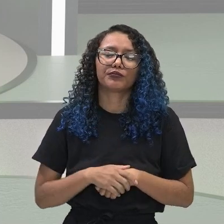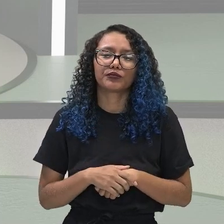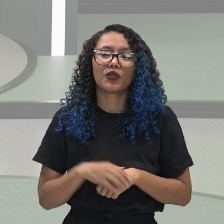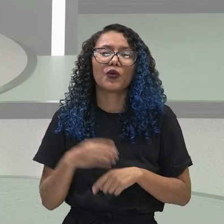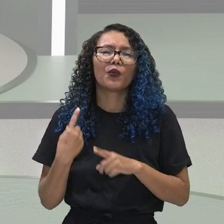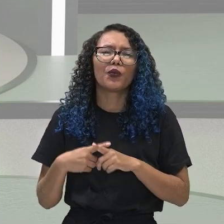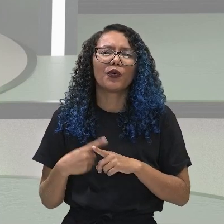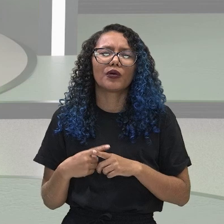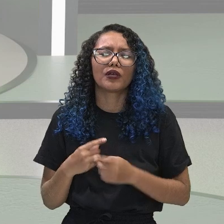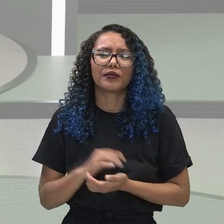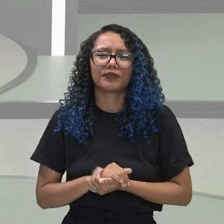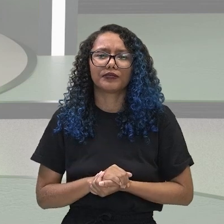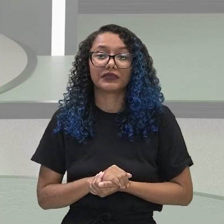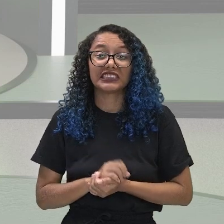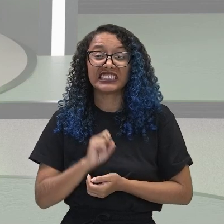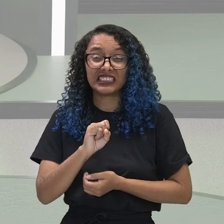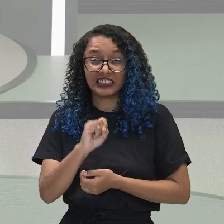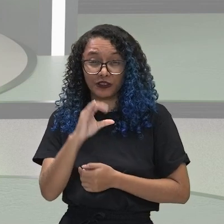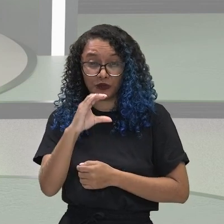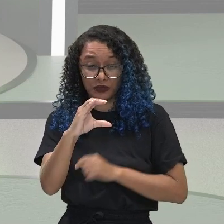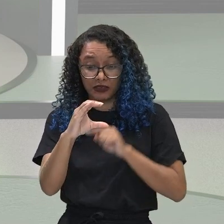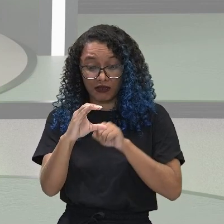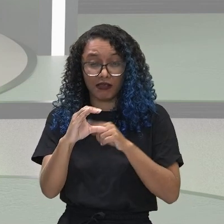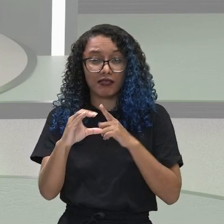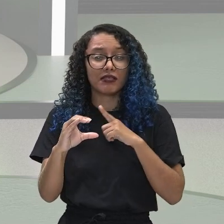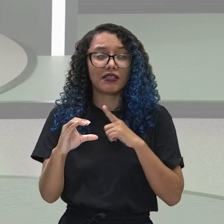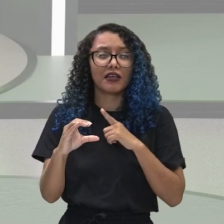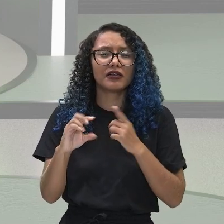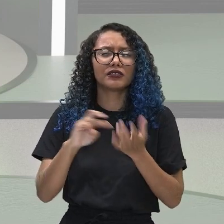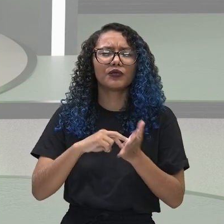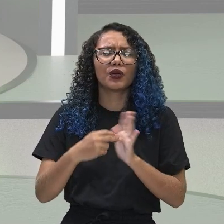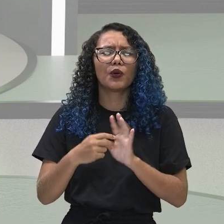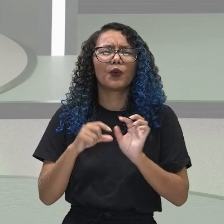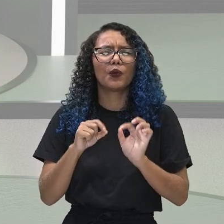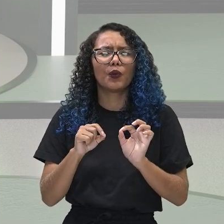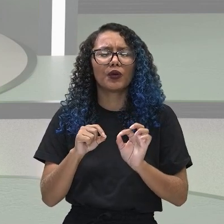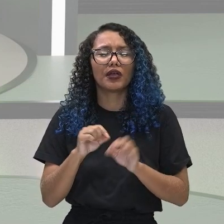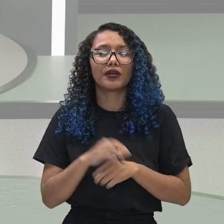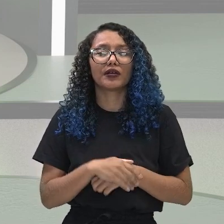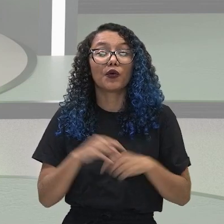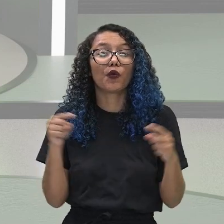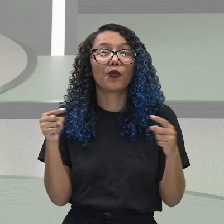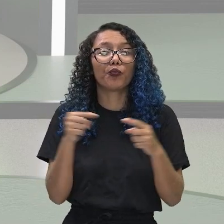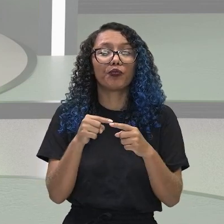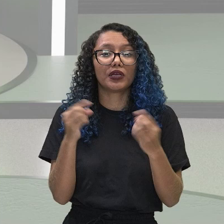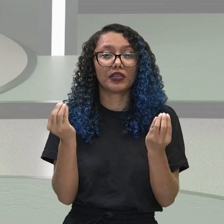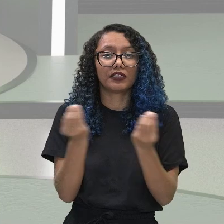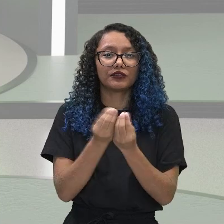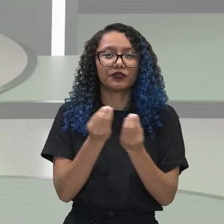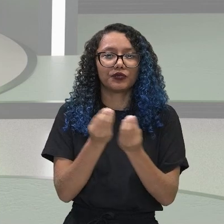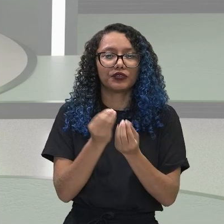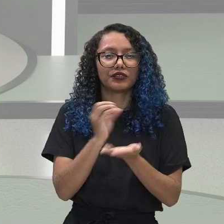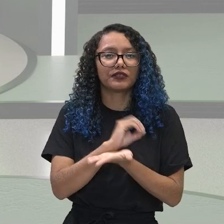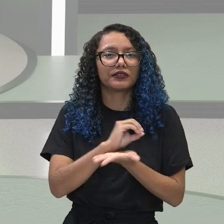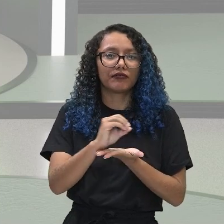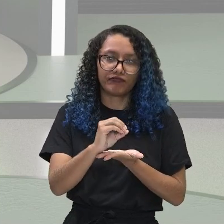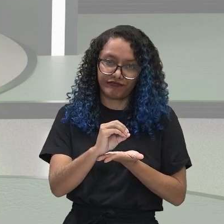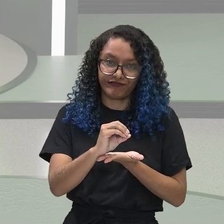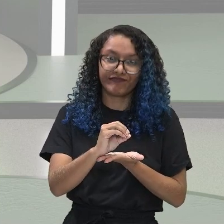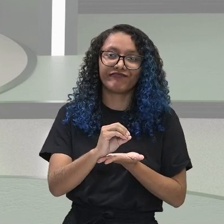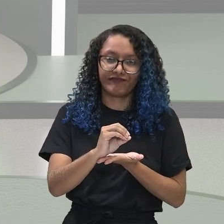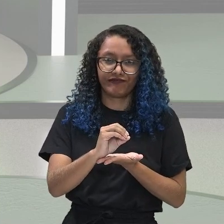quando apresenta o carbono, ele passa a ser o quê? Uma função, uma substância